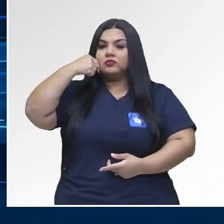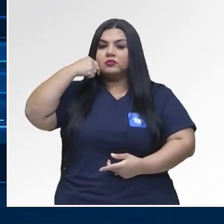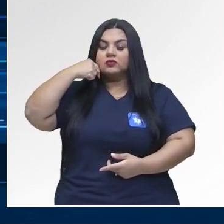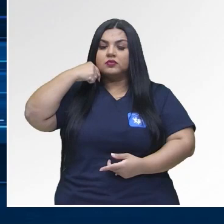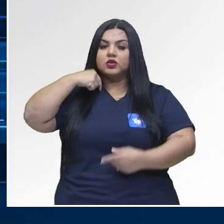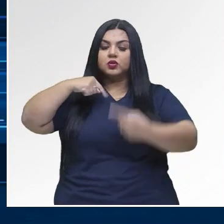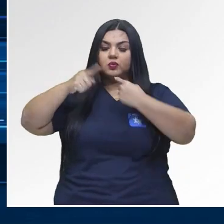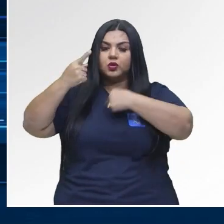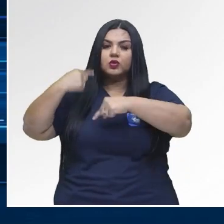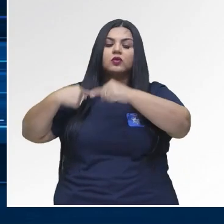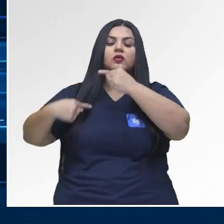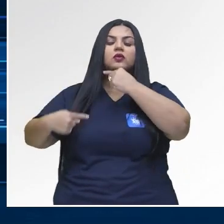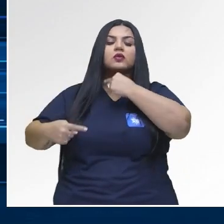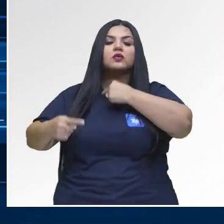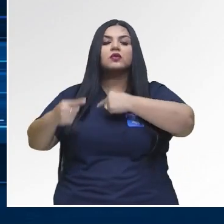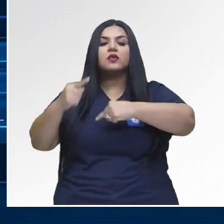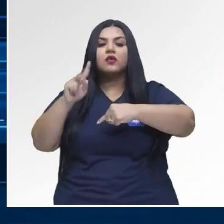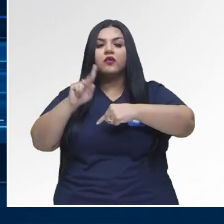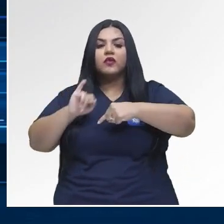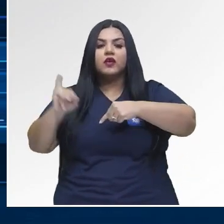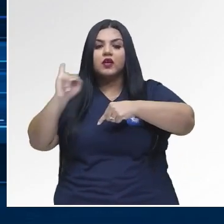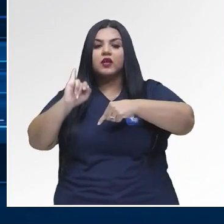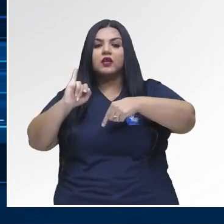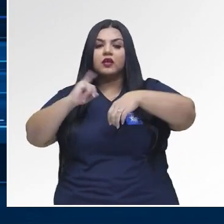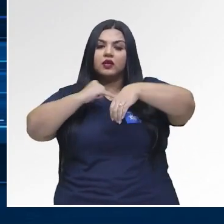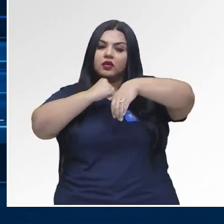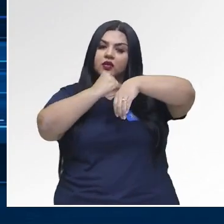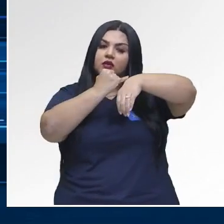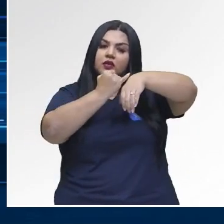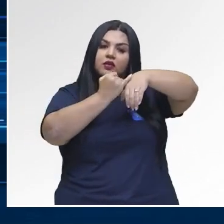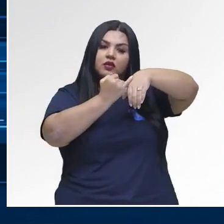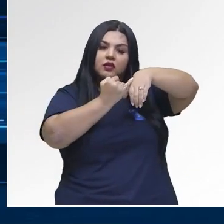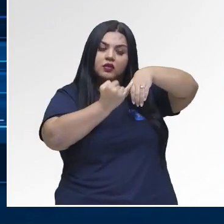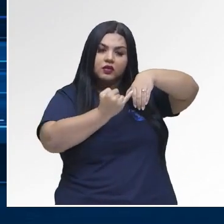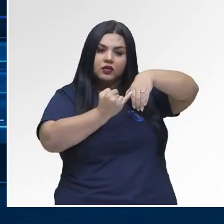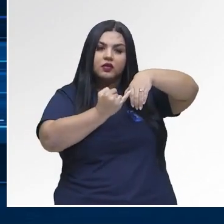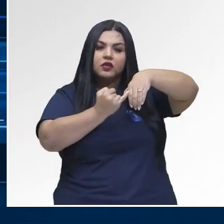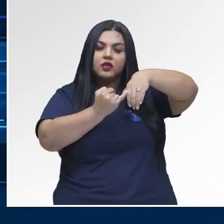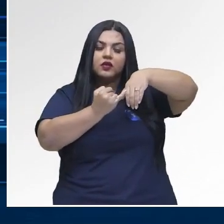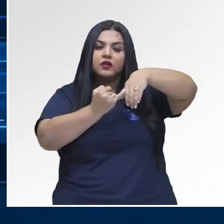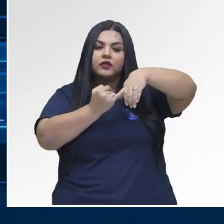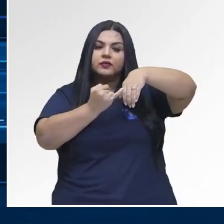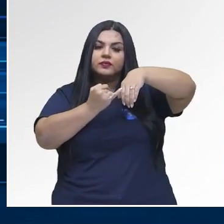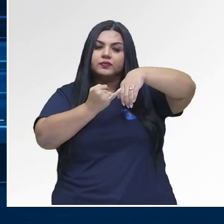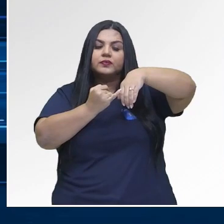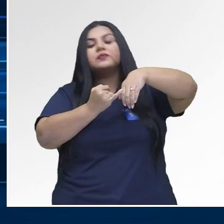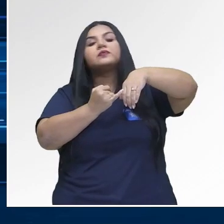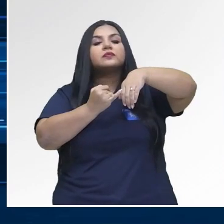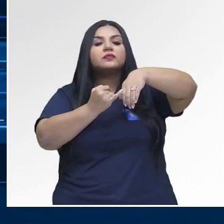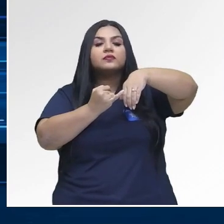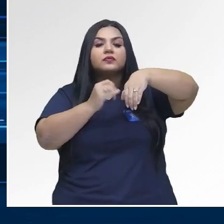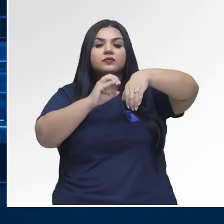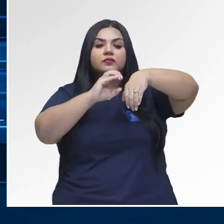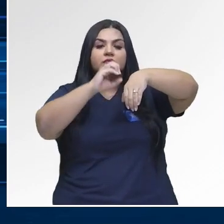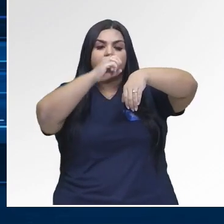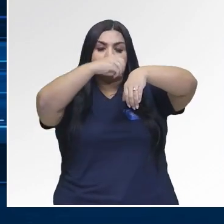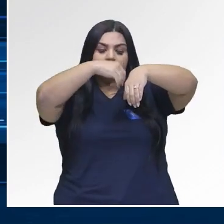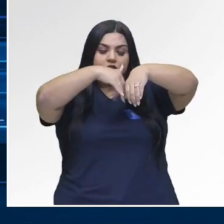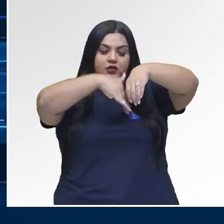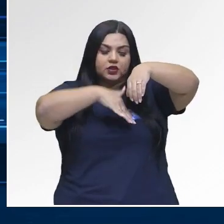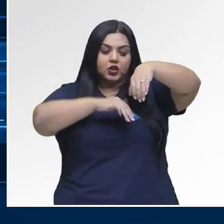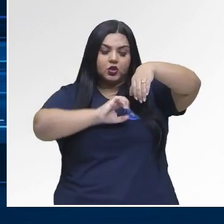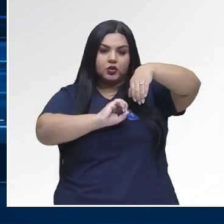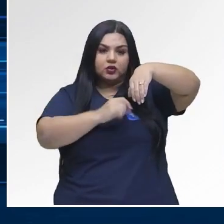né, em que as hemácias vão, a oxihemoglobina vai, leva lá o meu oxigênio para as minhas